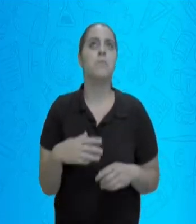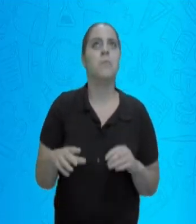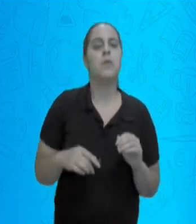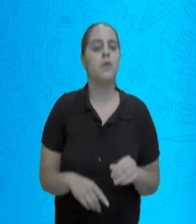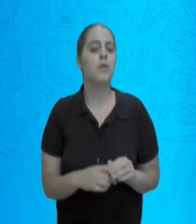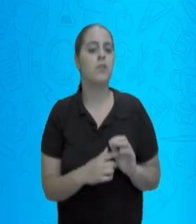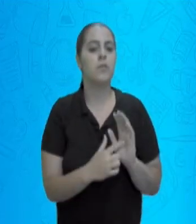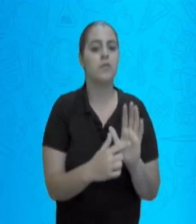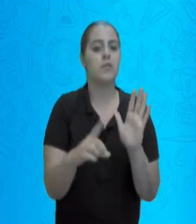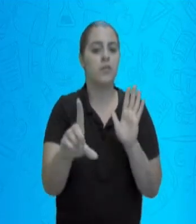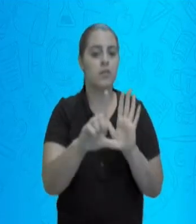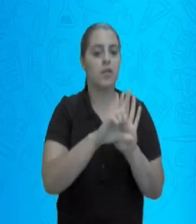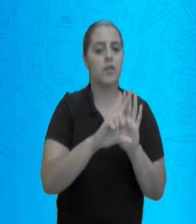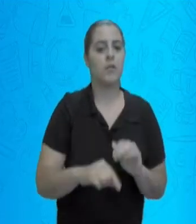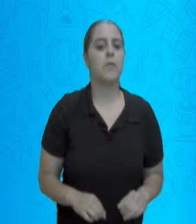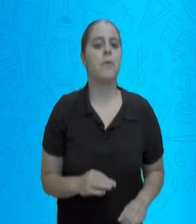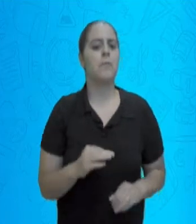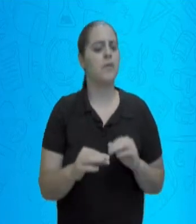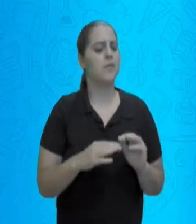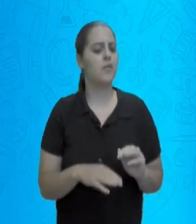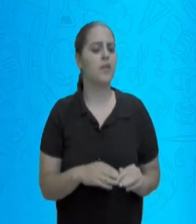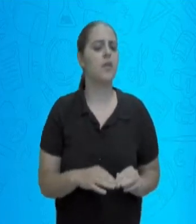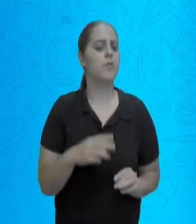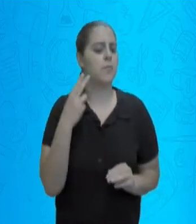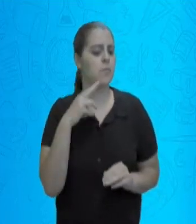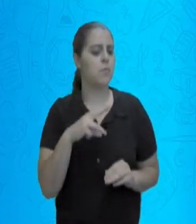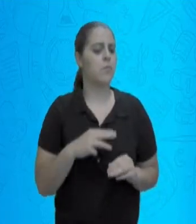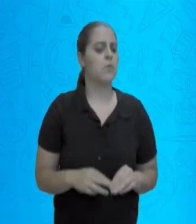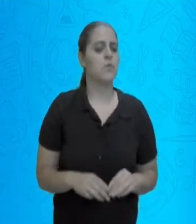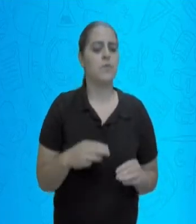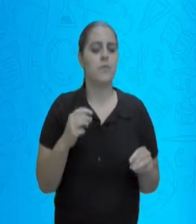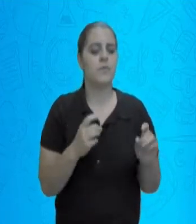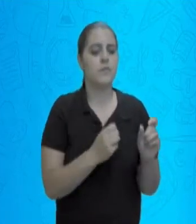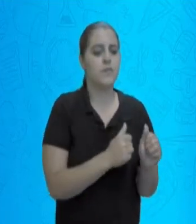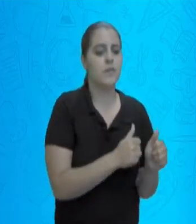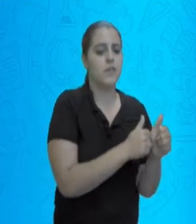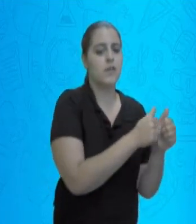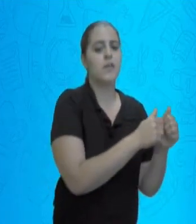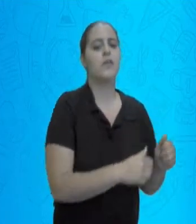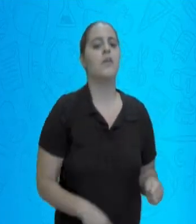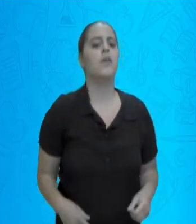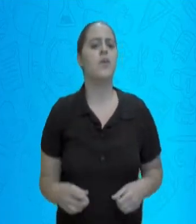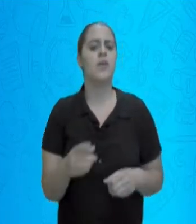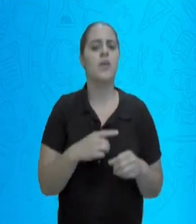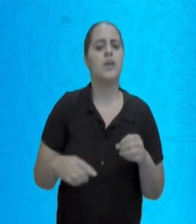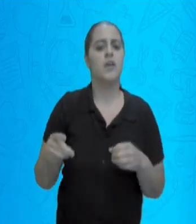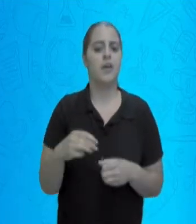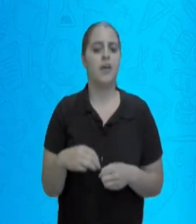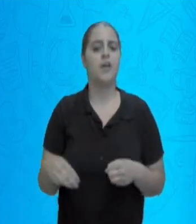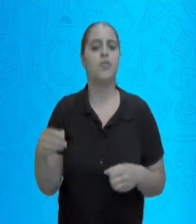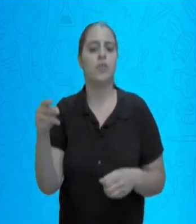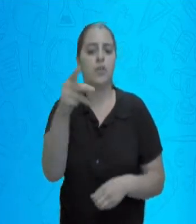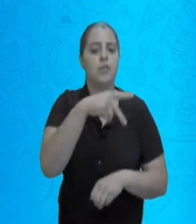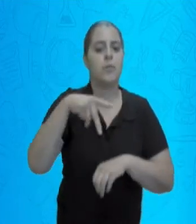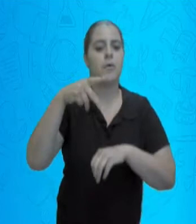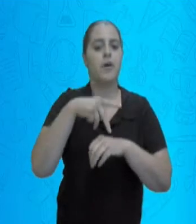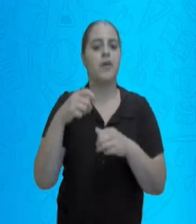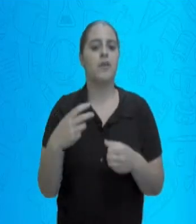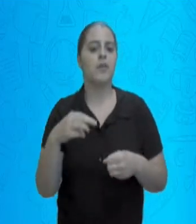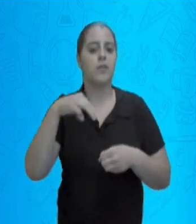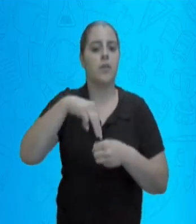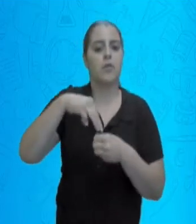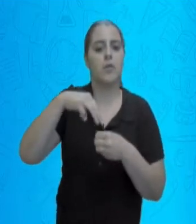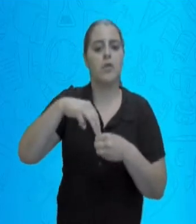Nós precisamos seguir as leis que regem o nosso país, o nosso município. Então, a gente não é obrigado a